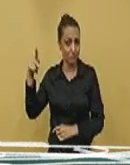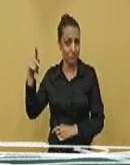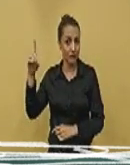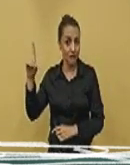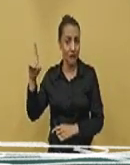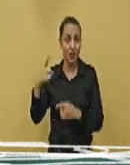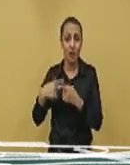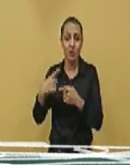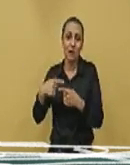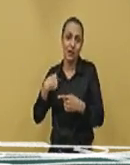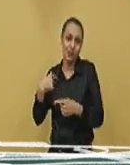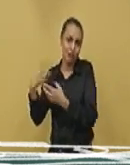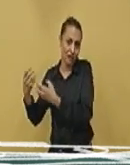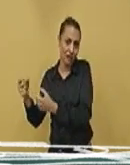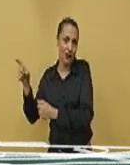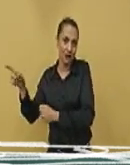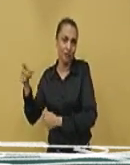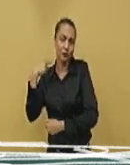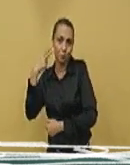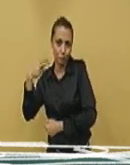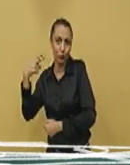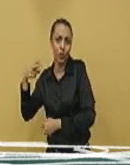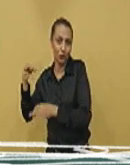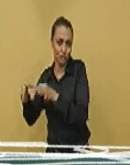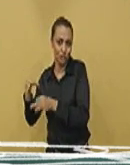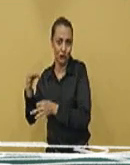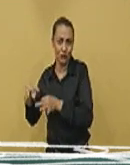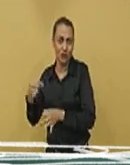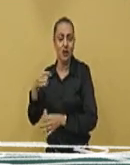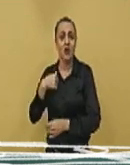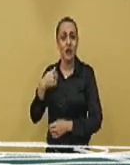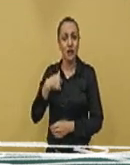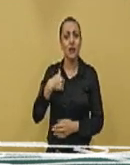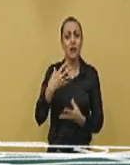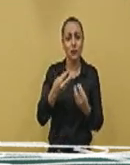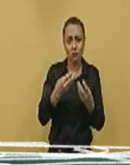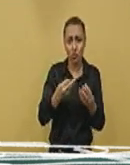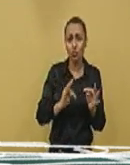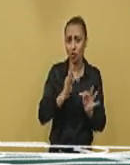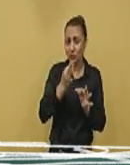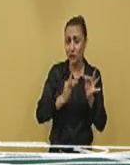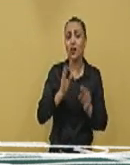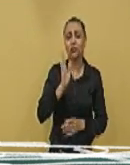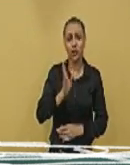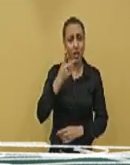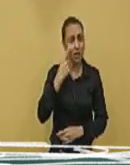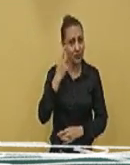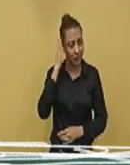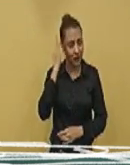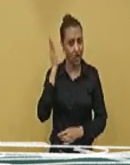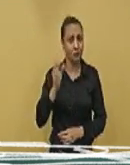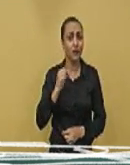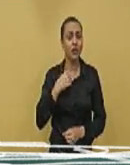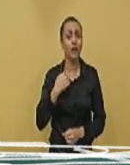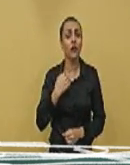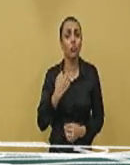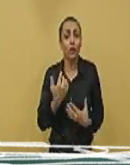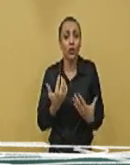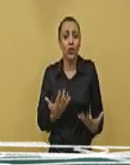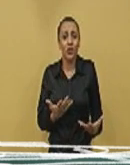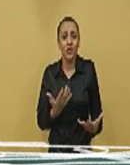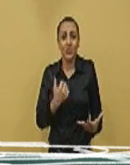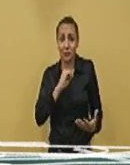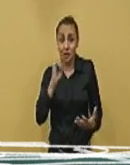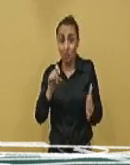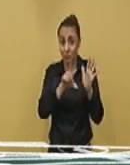das coisas que eu tenho certeza que eu faço, e muitos técnicos hoje aqui dentro da universidade sabem, se tiver que ir pela lei